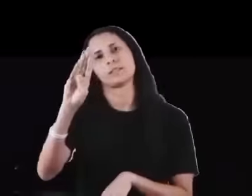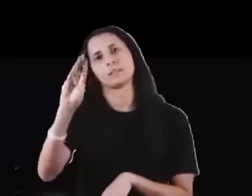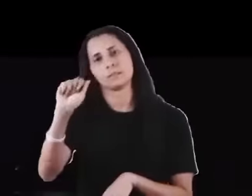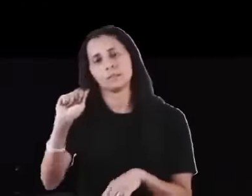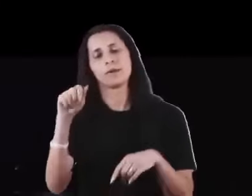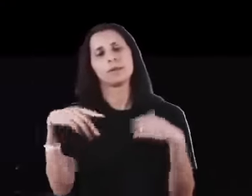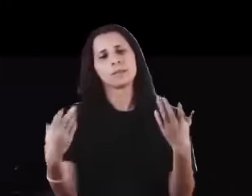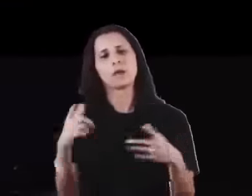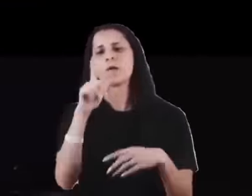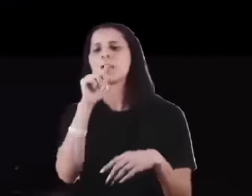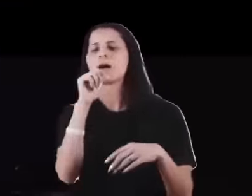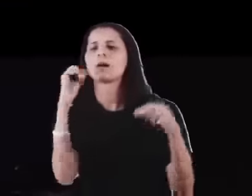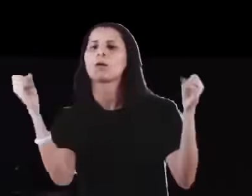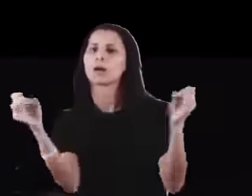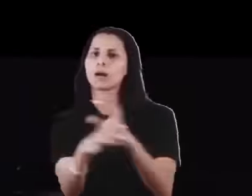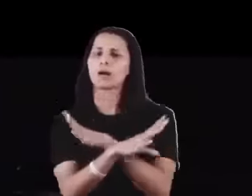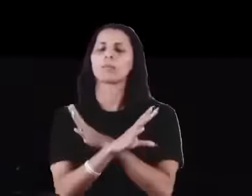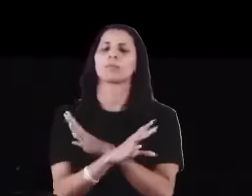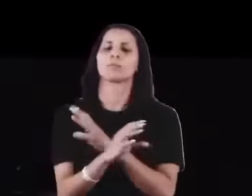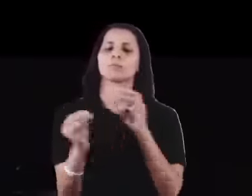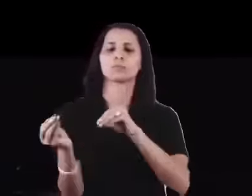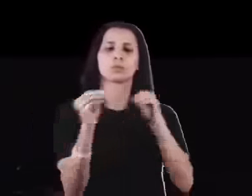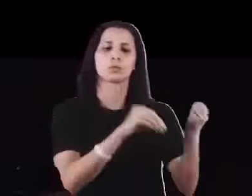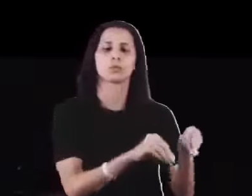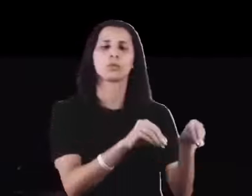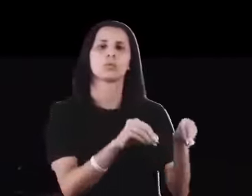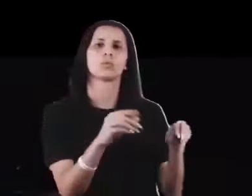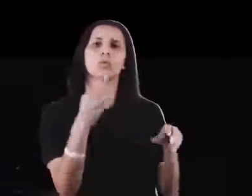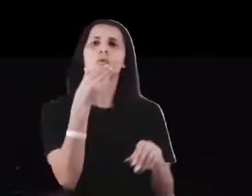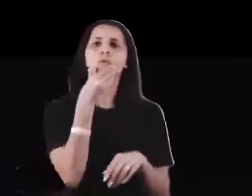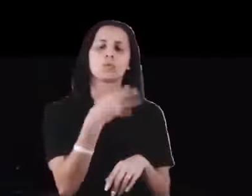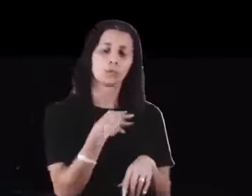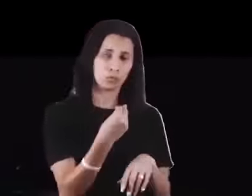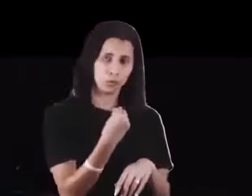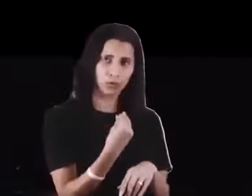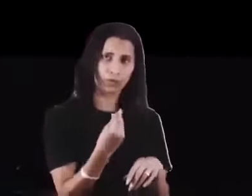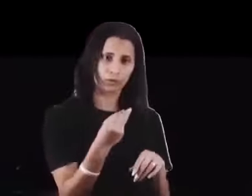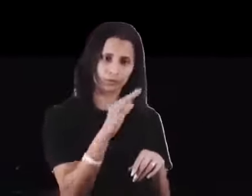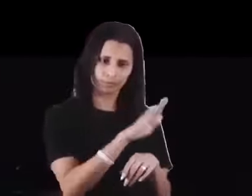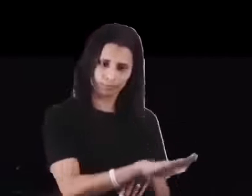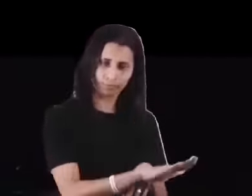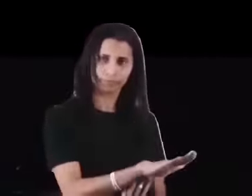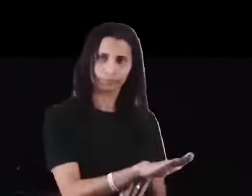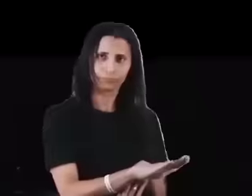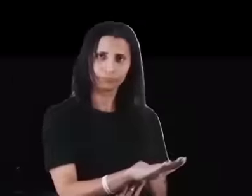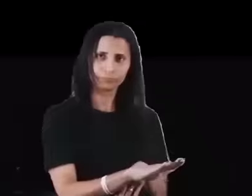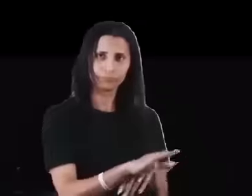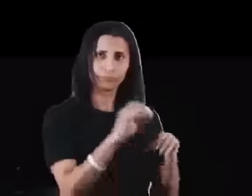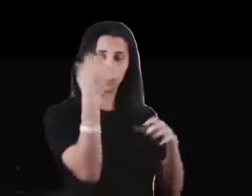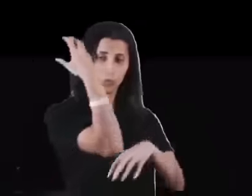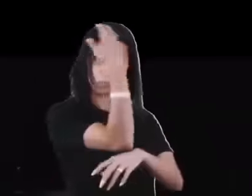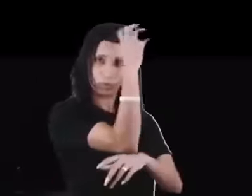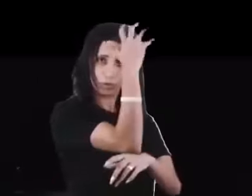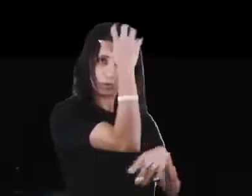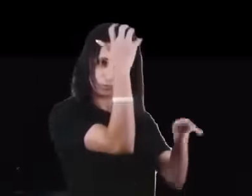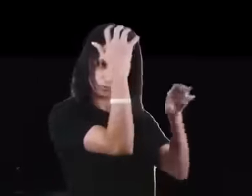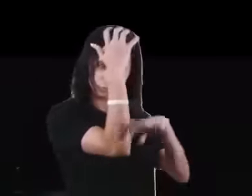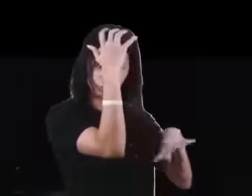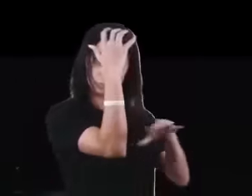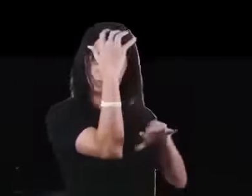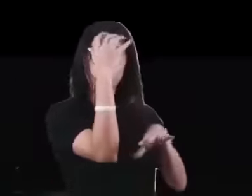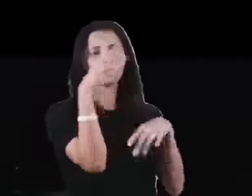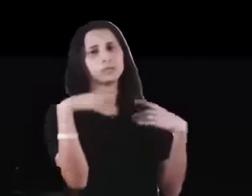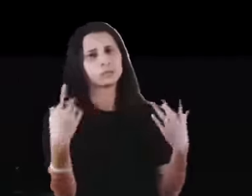deixou o menino debaixo de um arbusto e foi sentar-se perto dali a distância de um tiro de arco de flecha porque pensou não